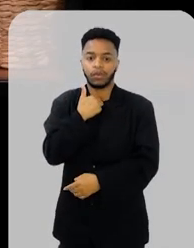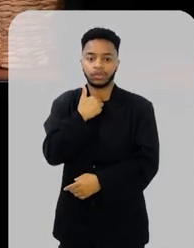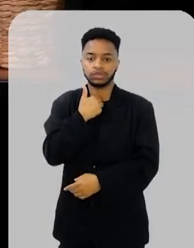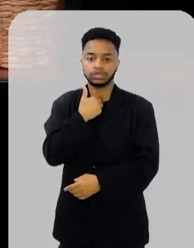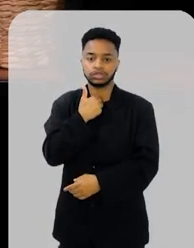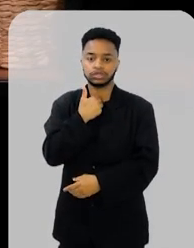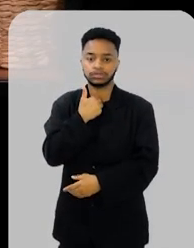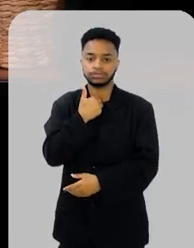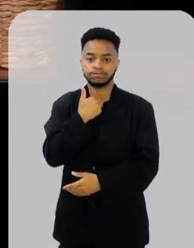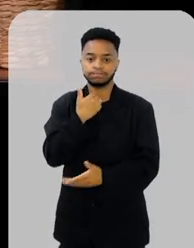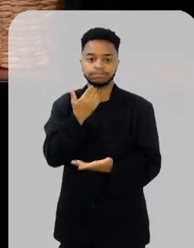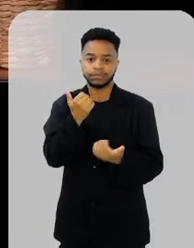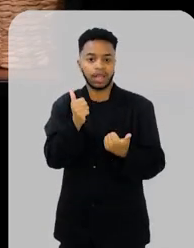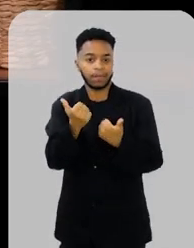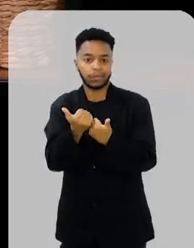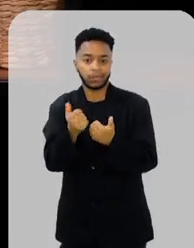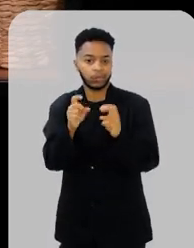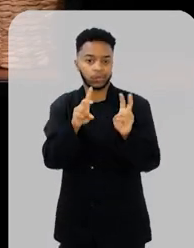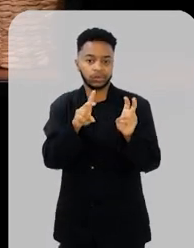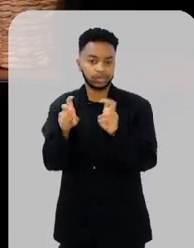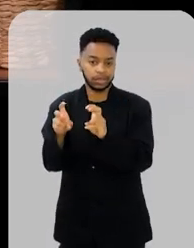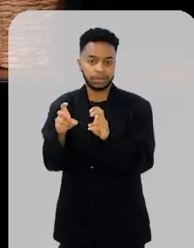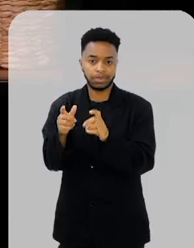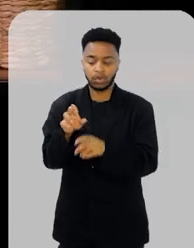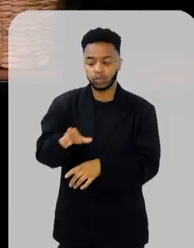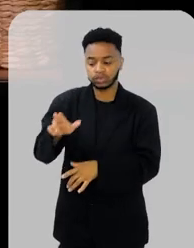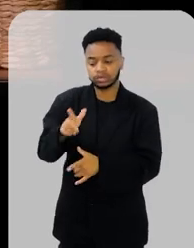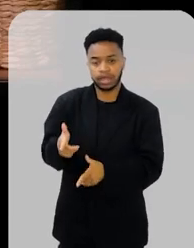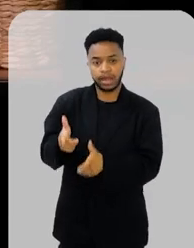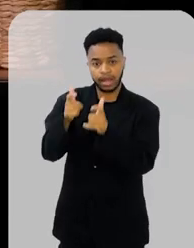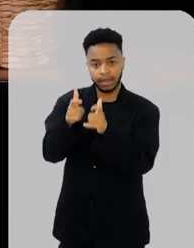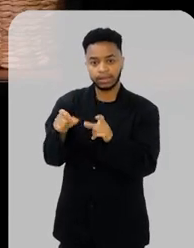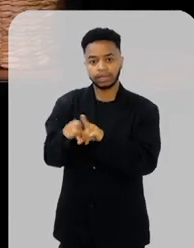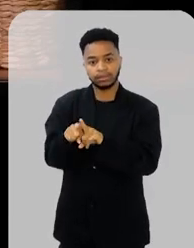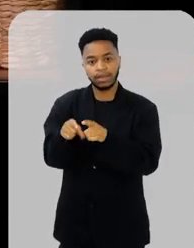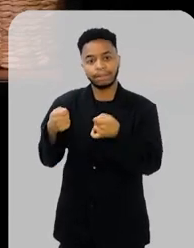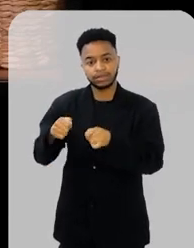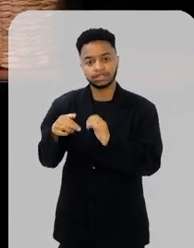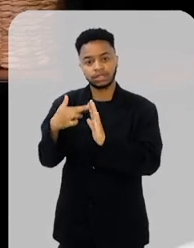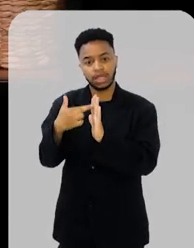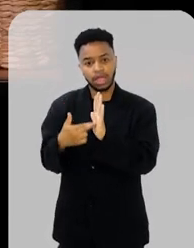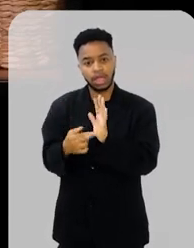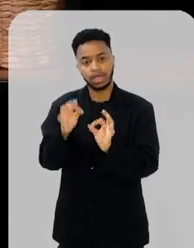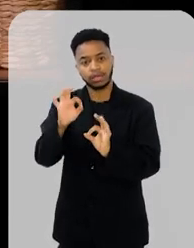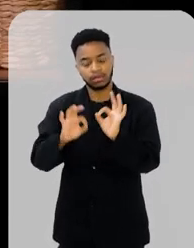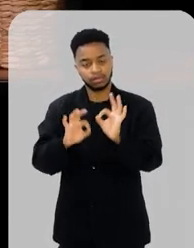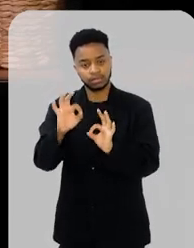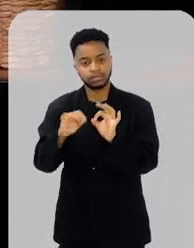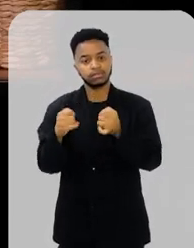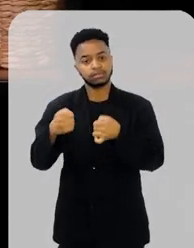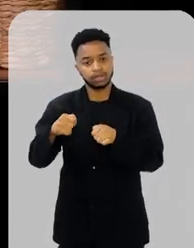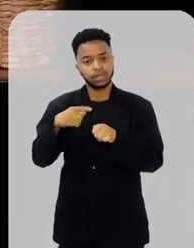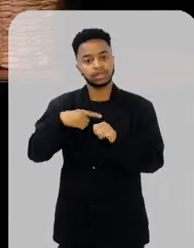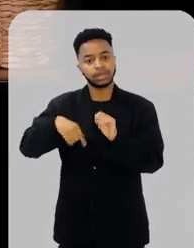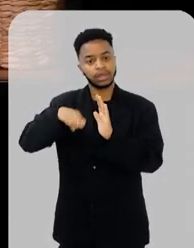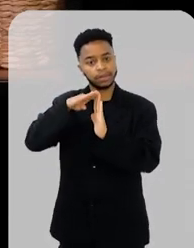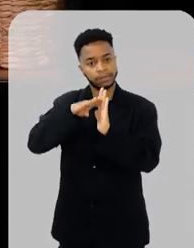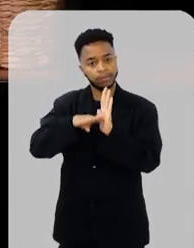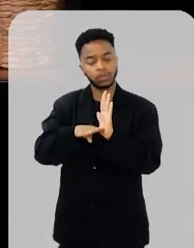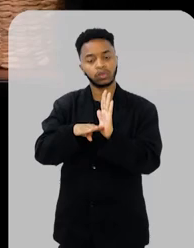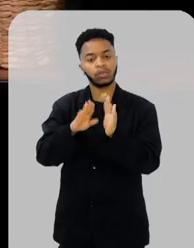pode fortalecer essa questão do armamento e também tem que regular, eu acho que tem